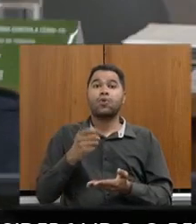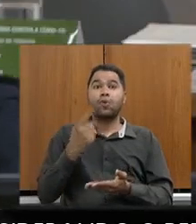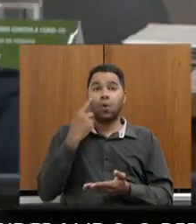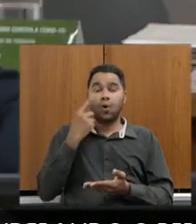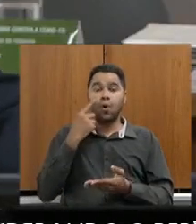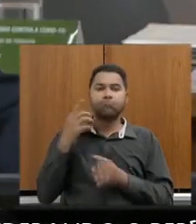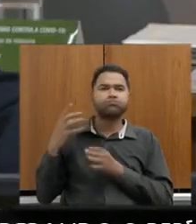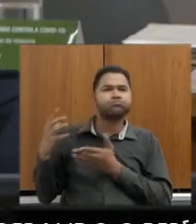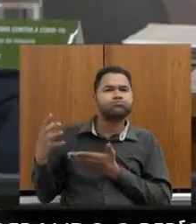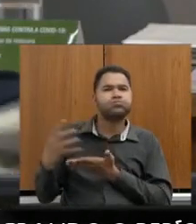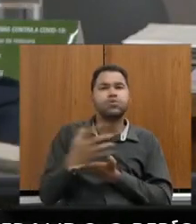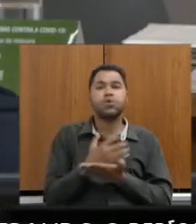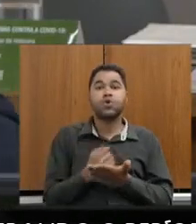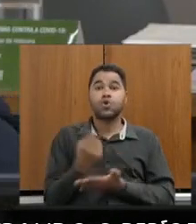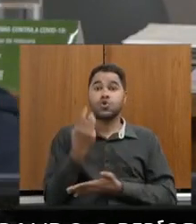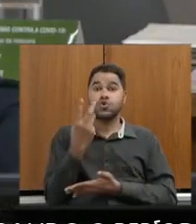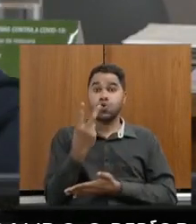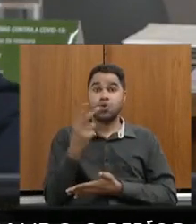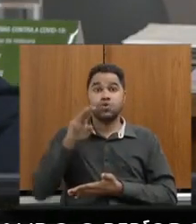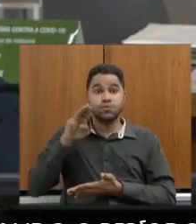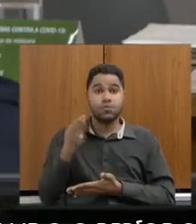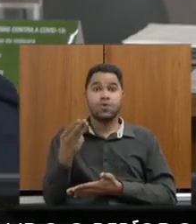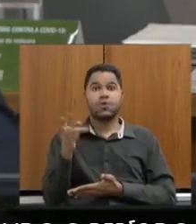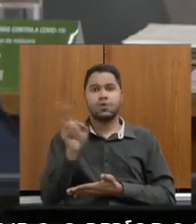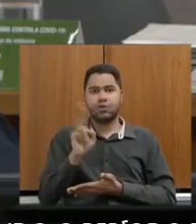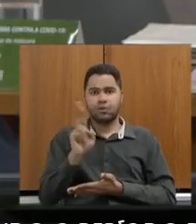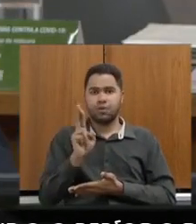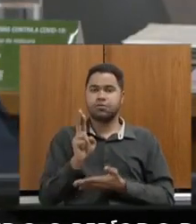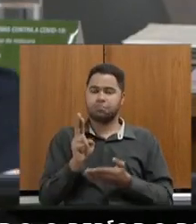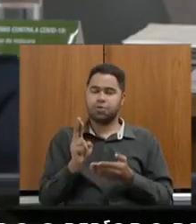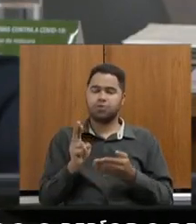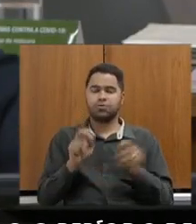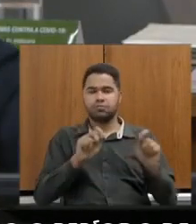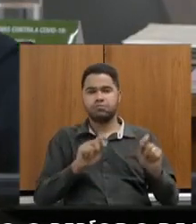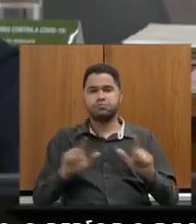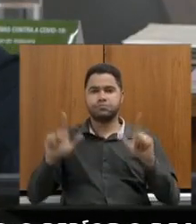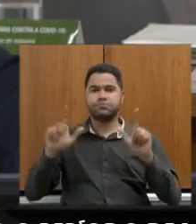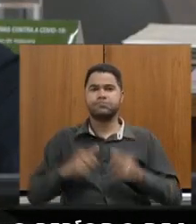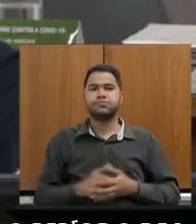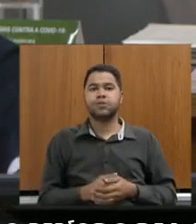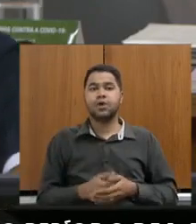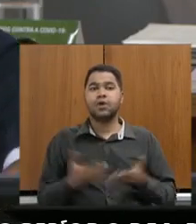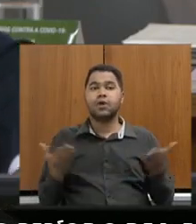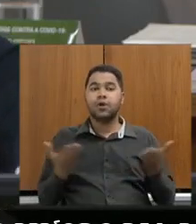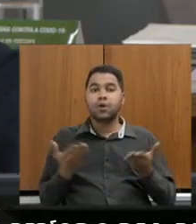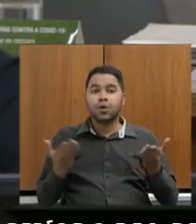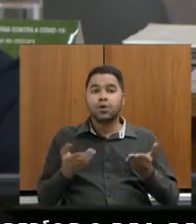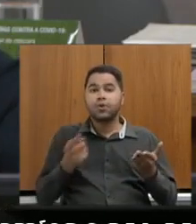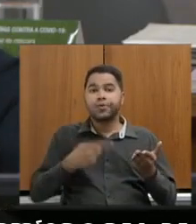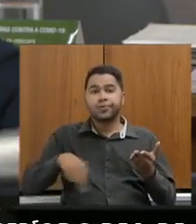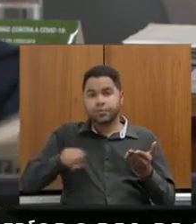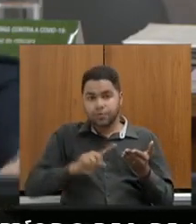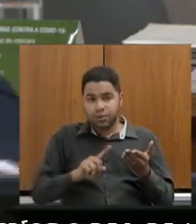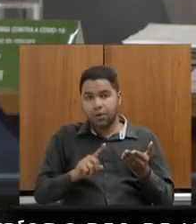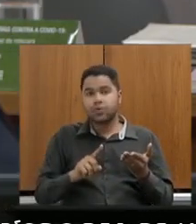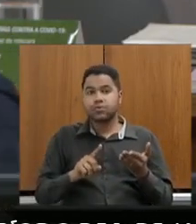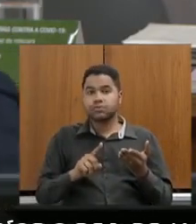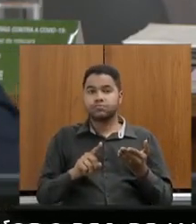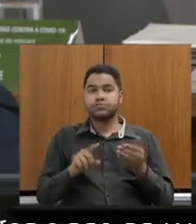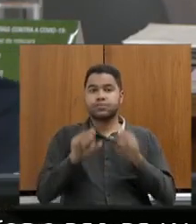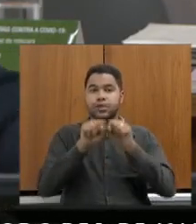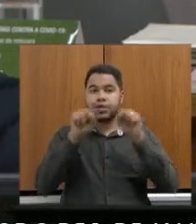arrecadando aproximadamente dois milhões de reais e pode passar agora a gente entra na nossa no nosso sistema